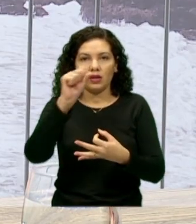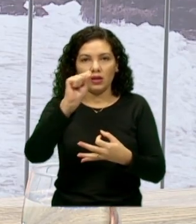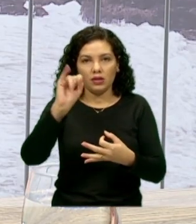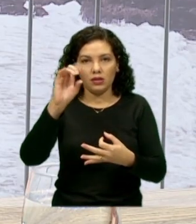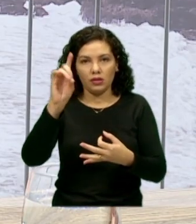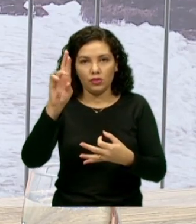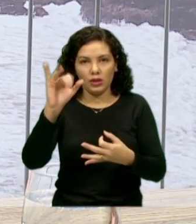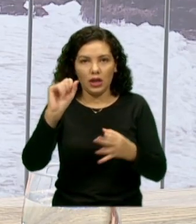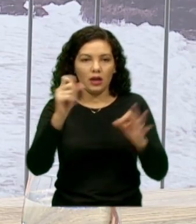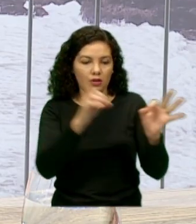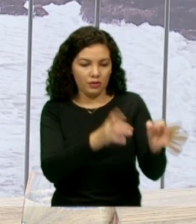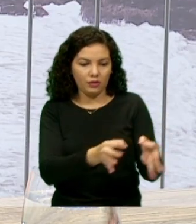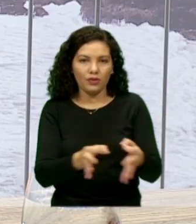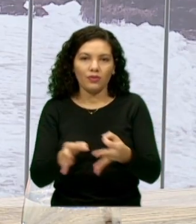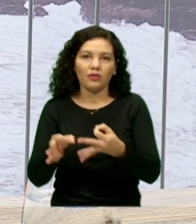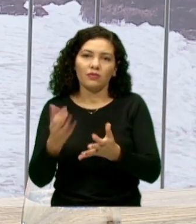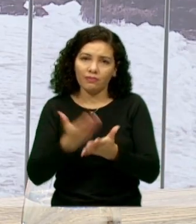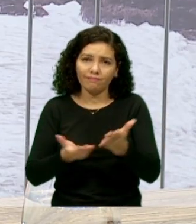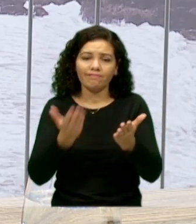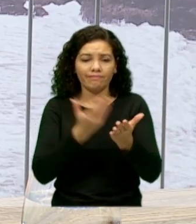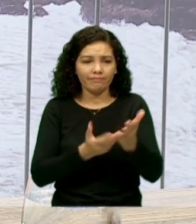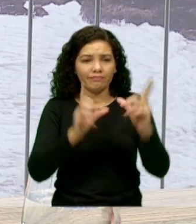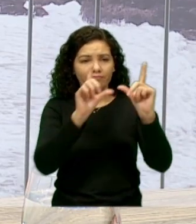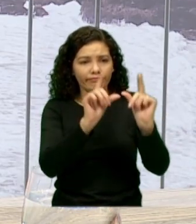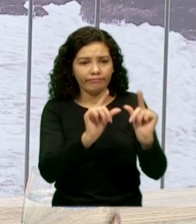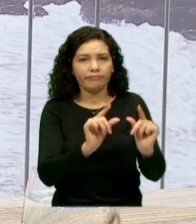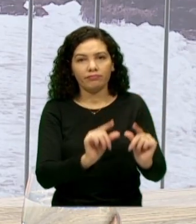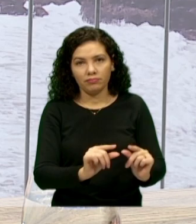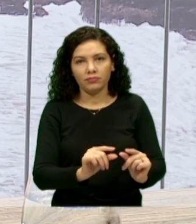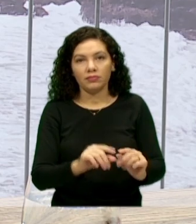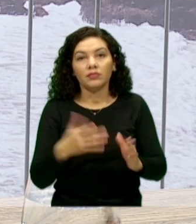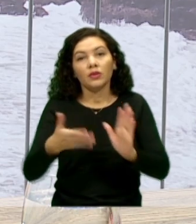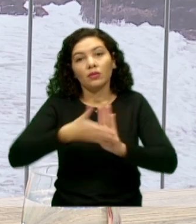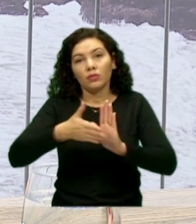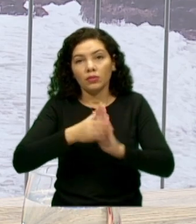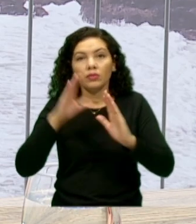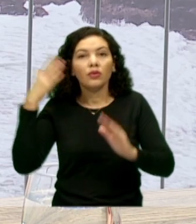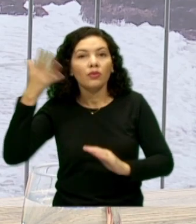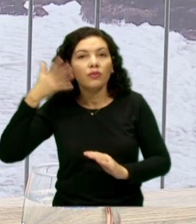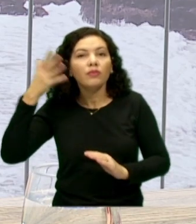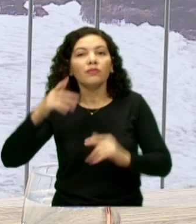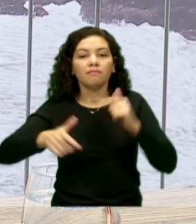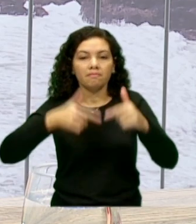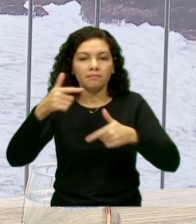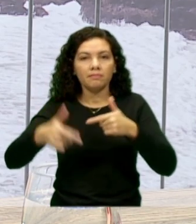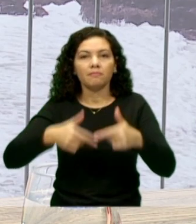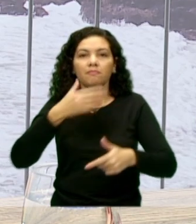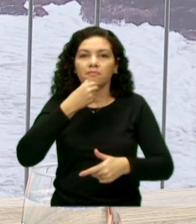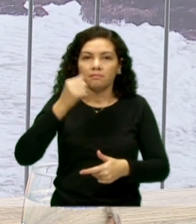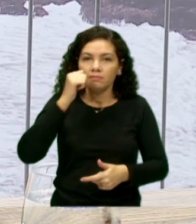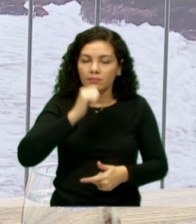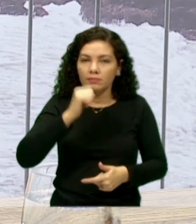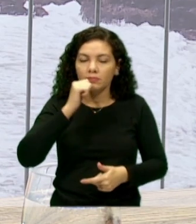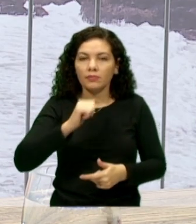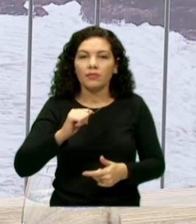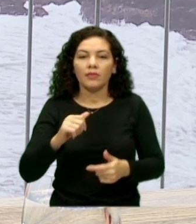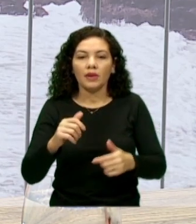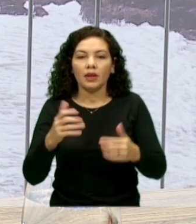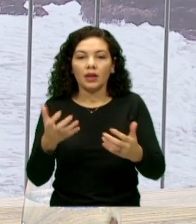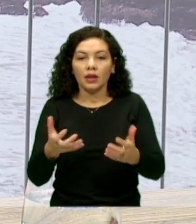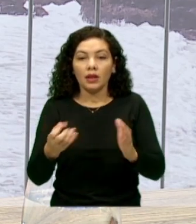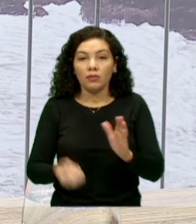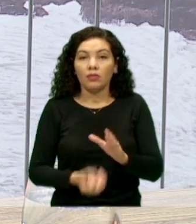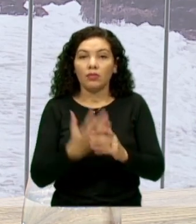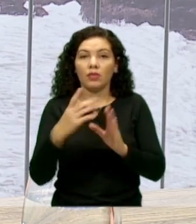uma das propostas dessa Conferência da Saúde do Trabalhador e da Trabalhadora é que se cria